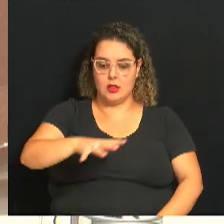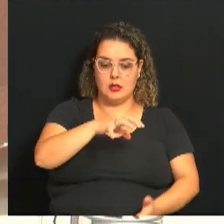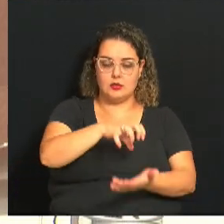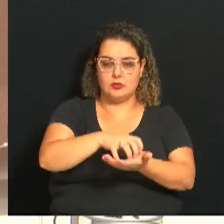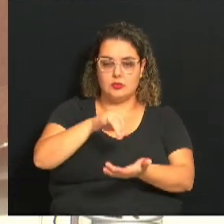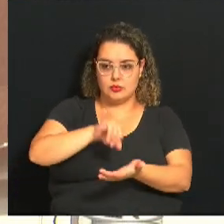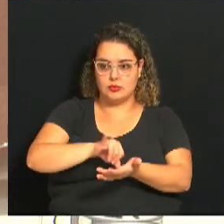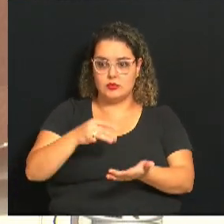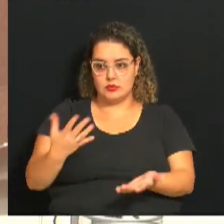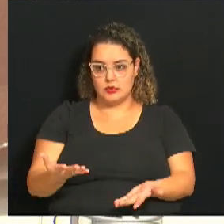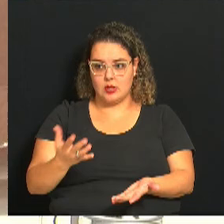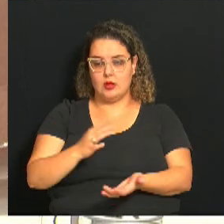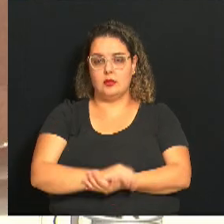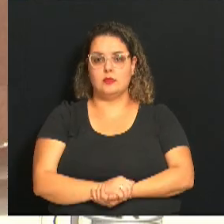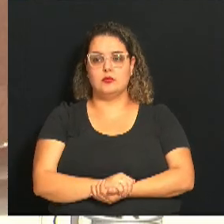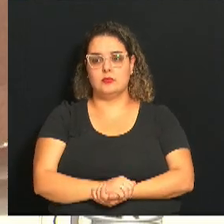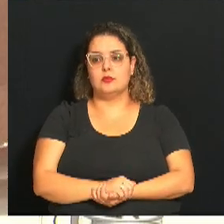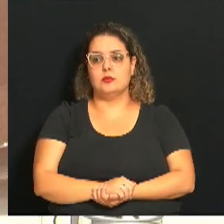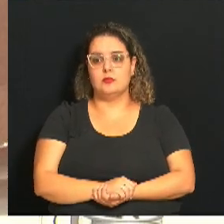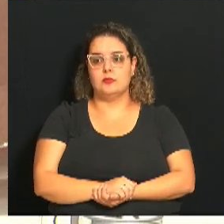que essa